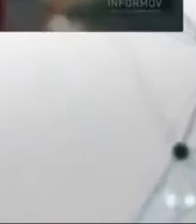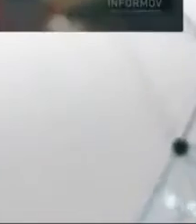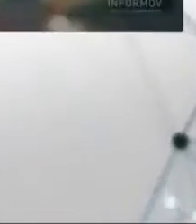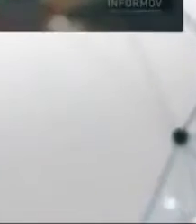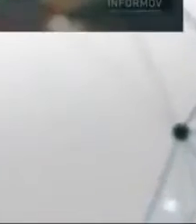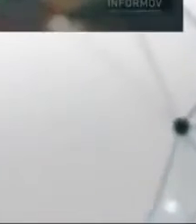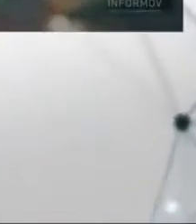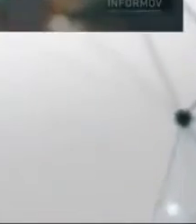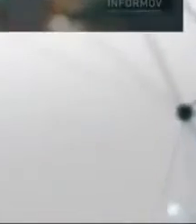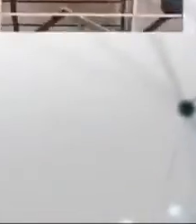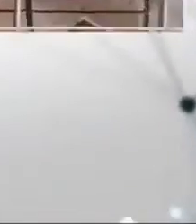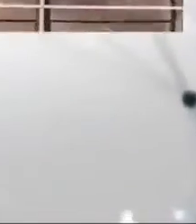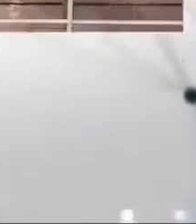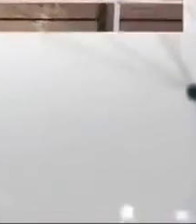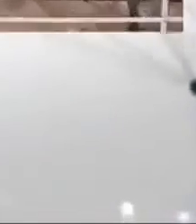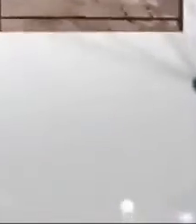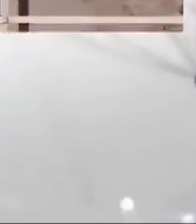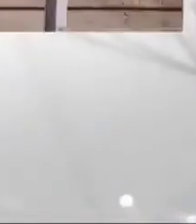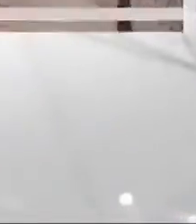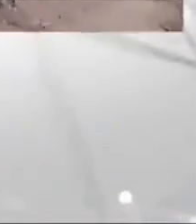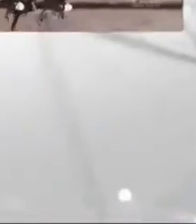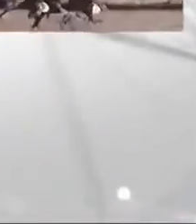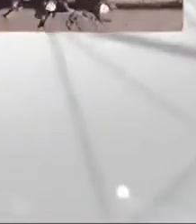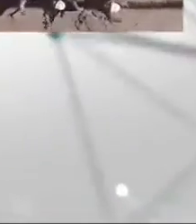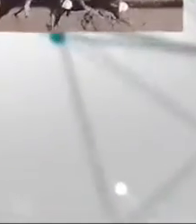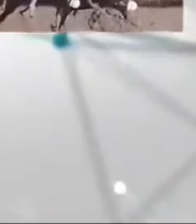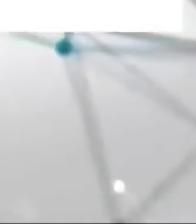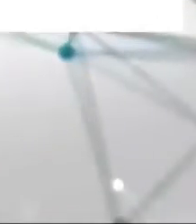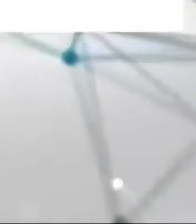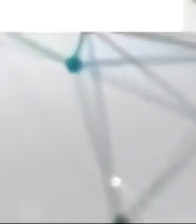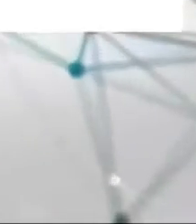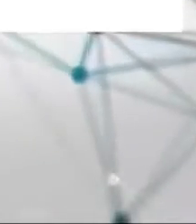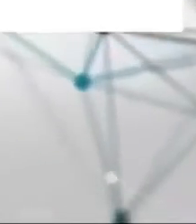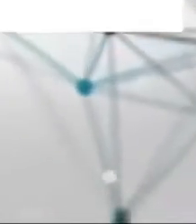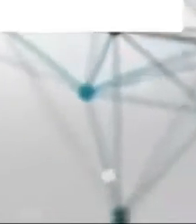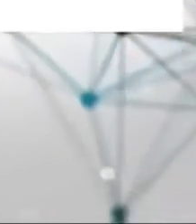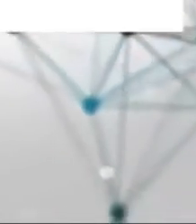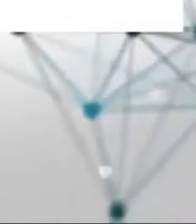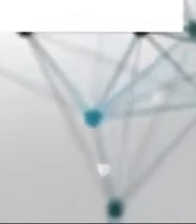empregando projetos convida para empresas com a alma